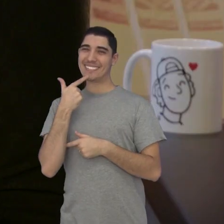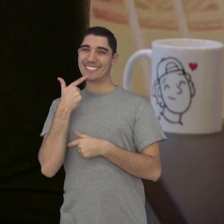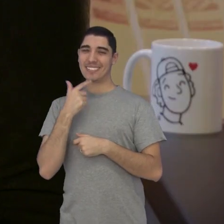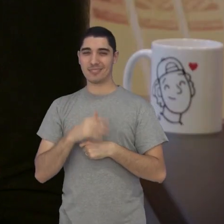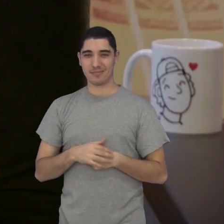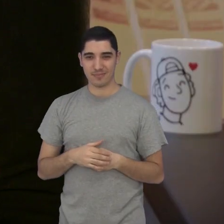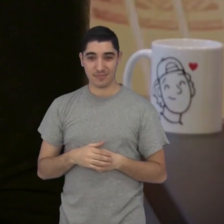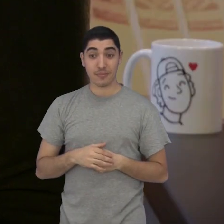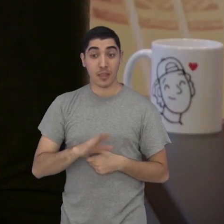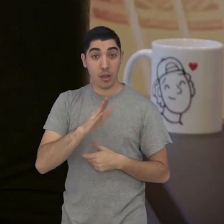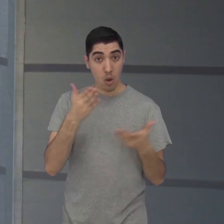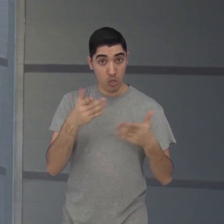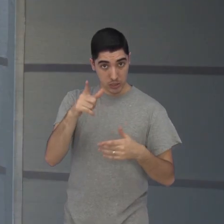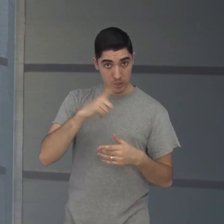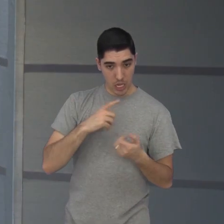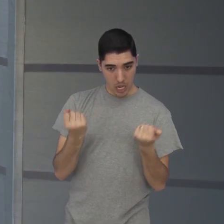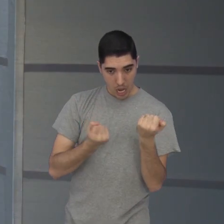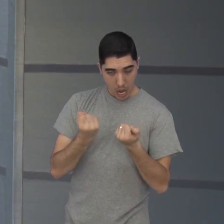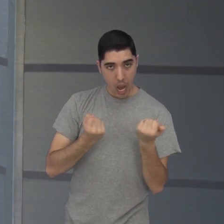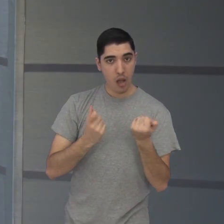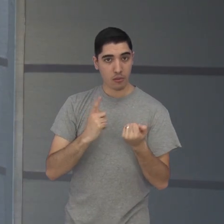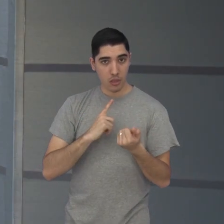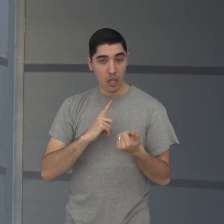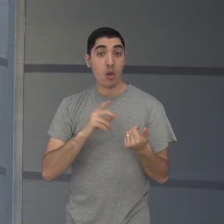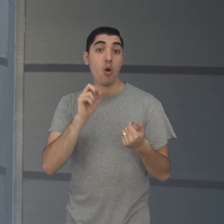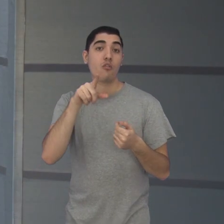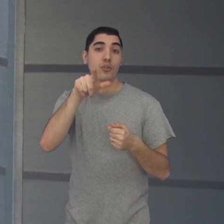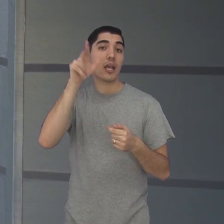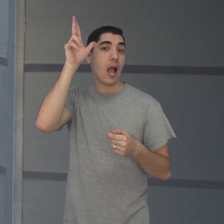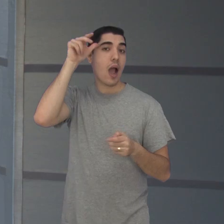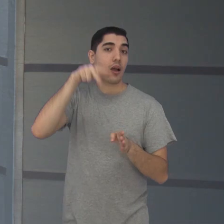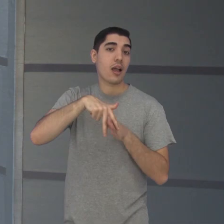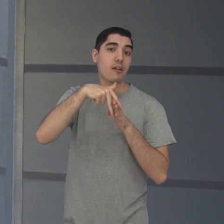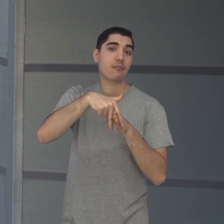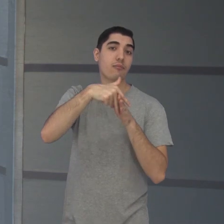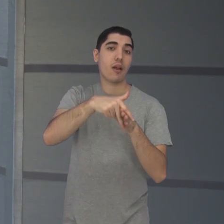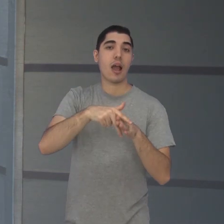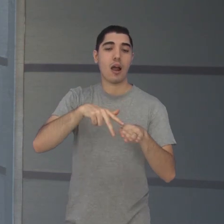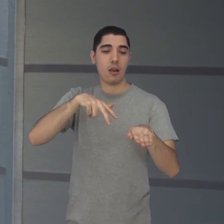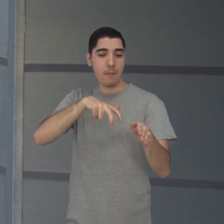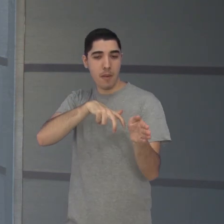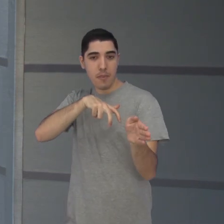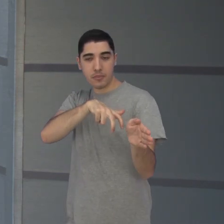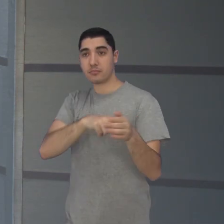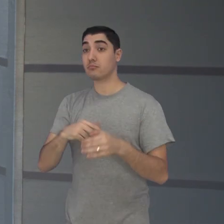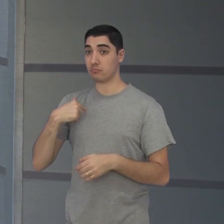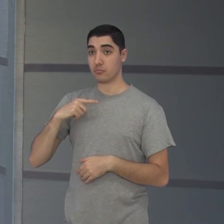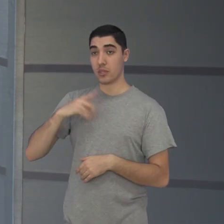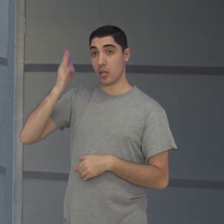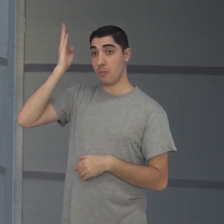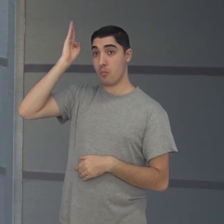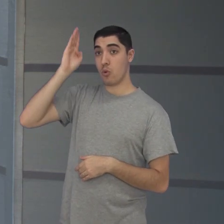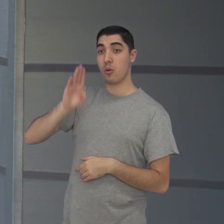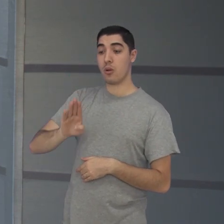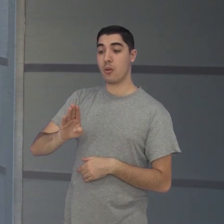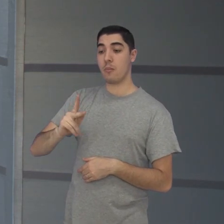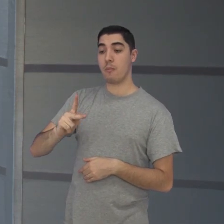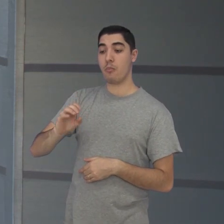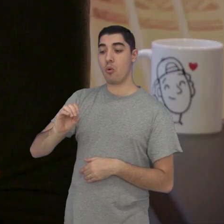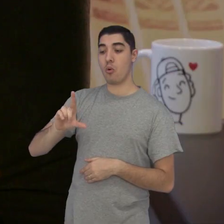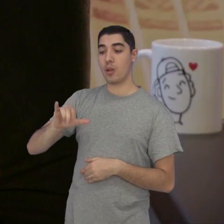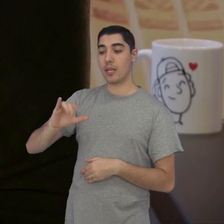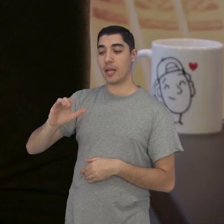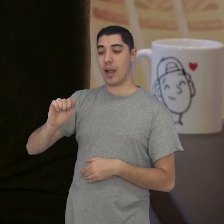melhor. E hoje, você tem carro, você tem alguma coisa ou você ainda anda de cavalo, Não, na carroça? Eu tenho meu burro